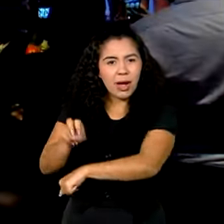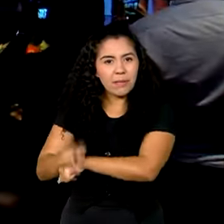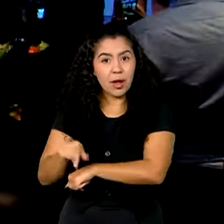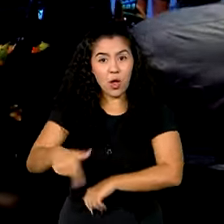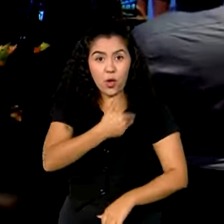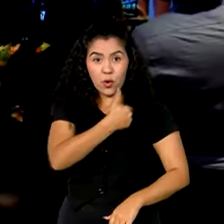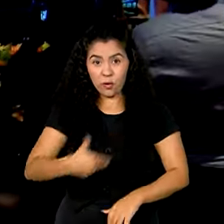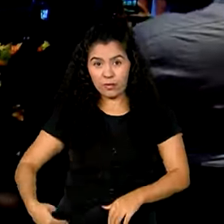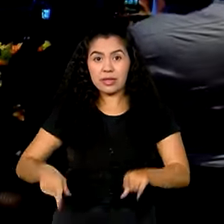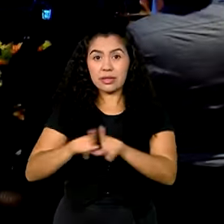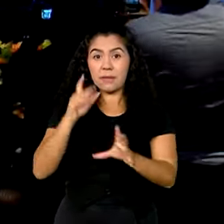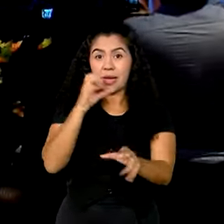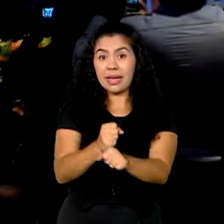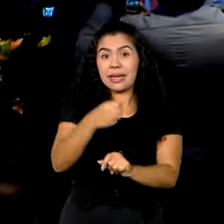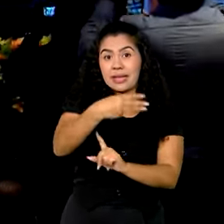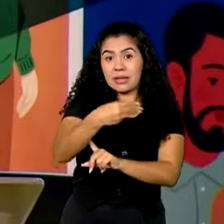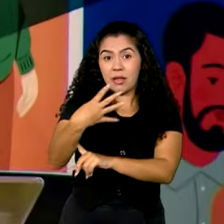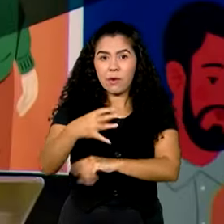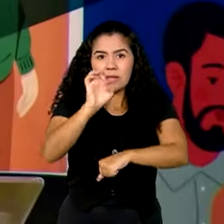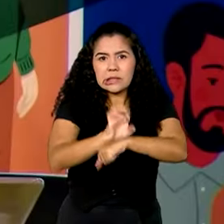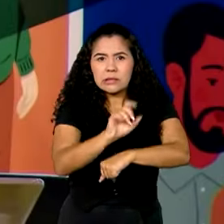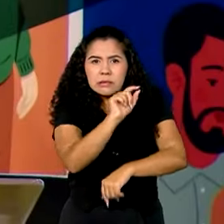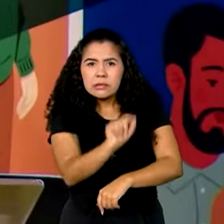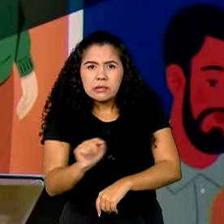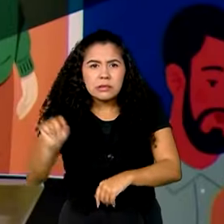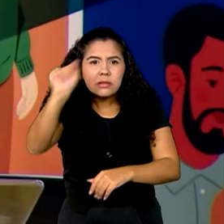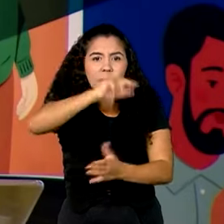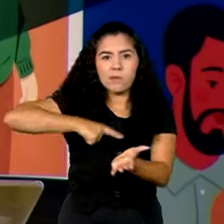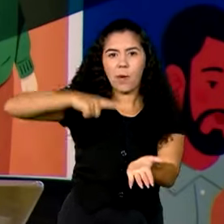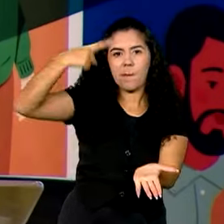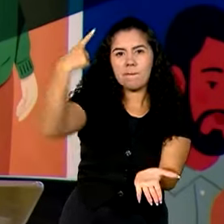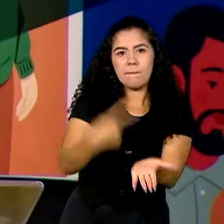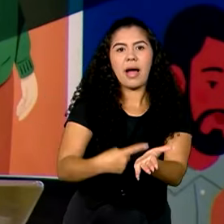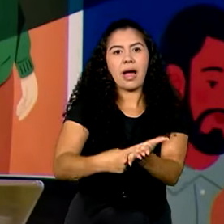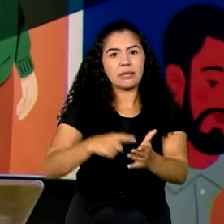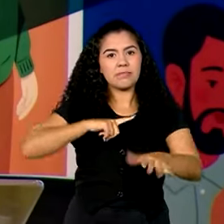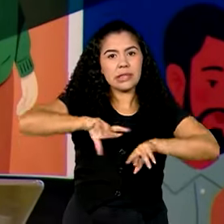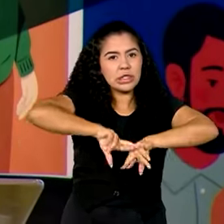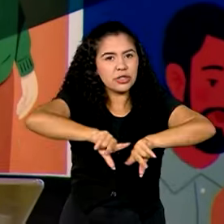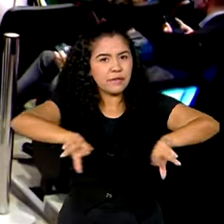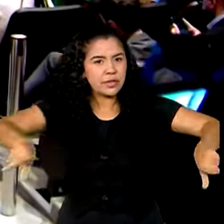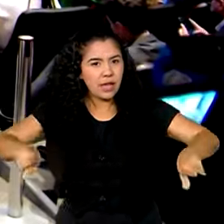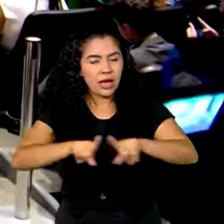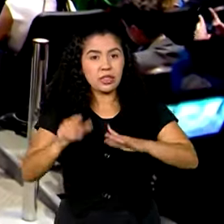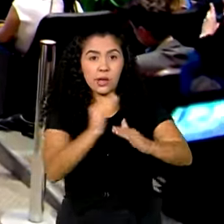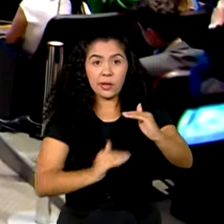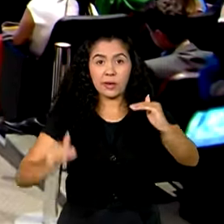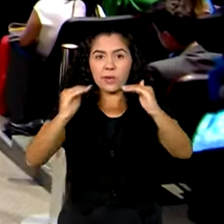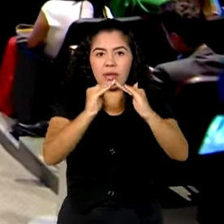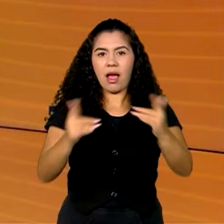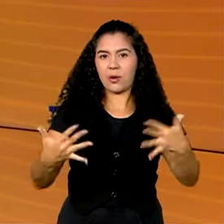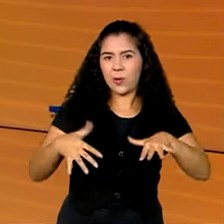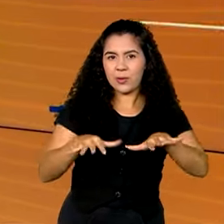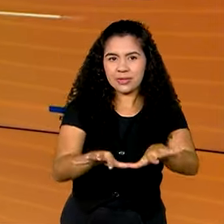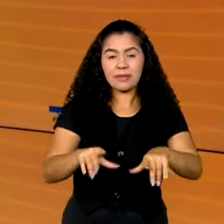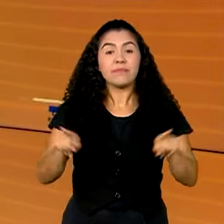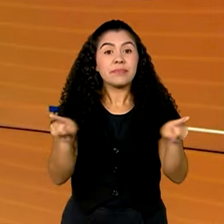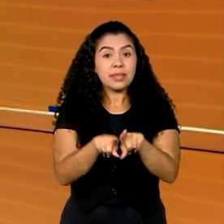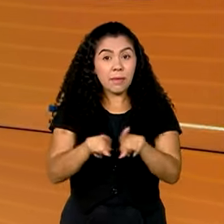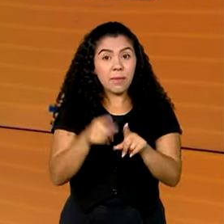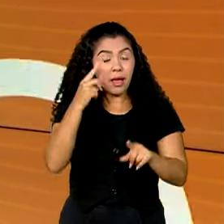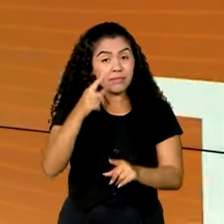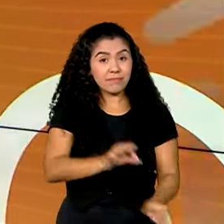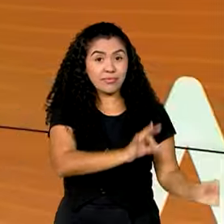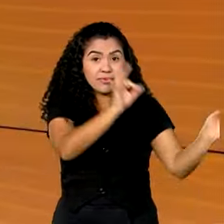e 34 estatais federais firmam pacto pela diversidade, equidade e inclusão. E veja